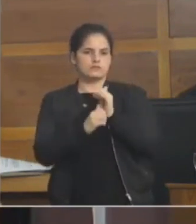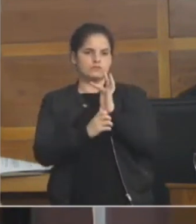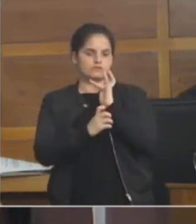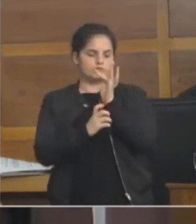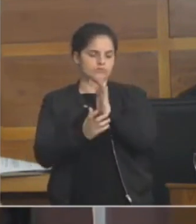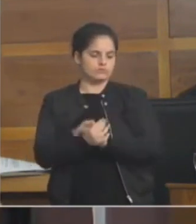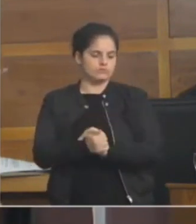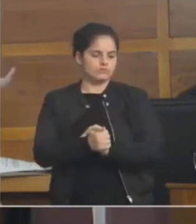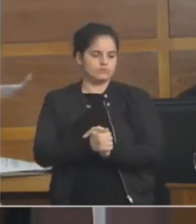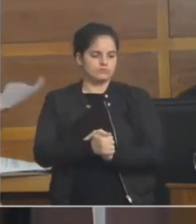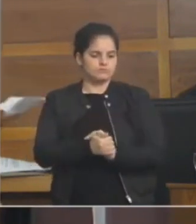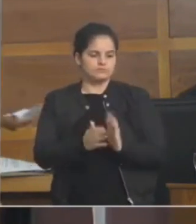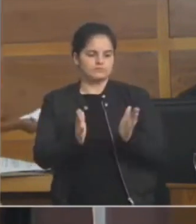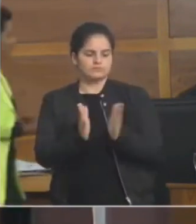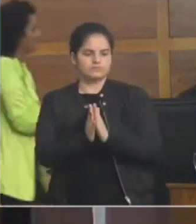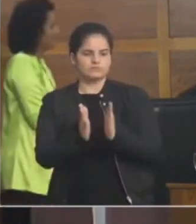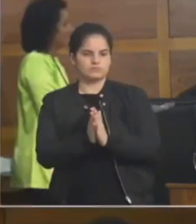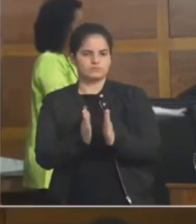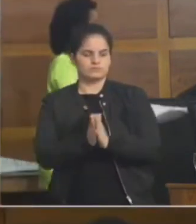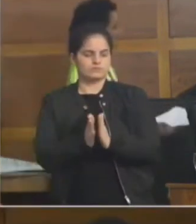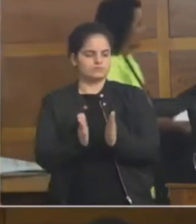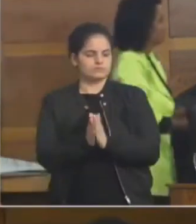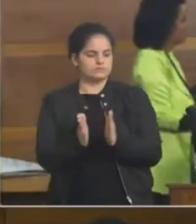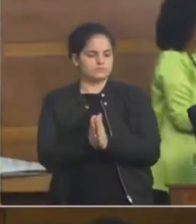por noite obrigado por tudo